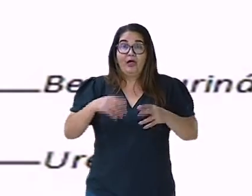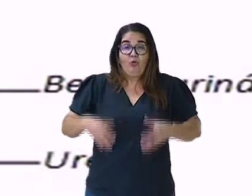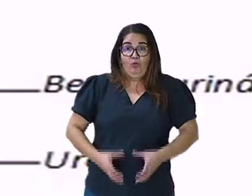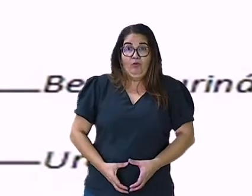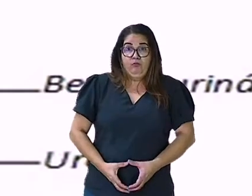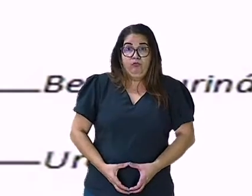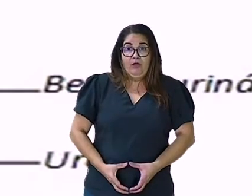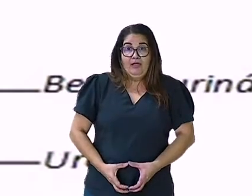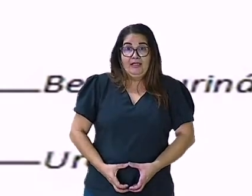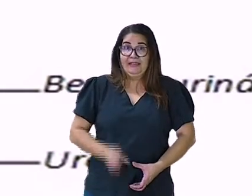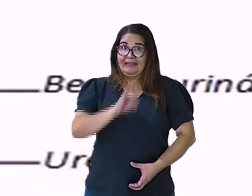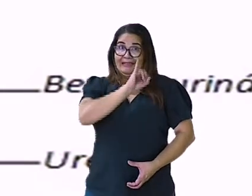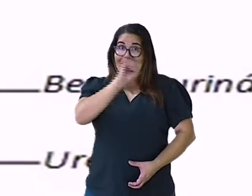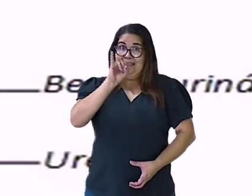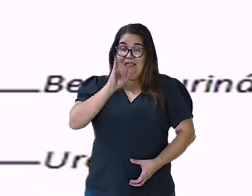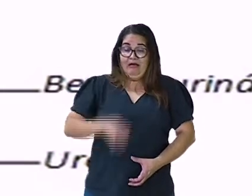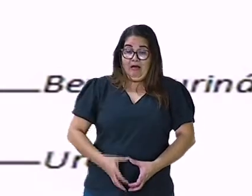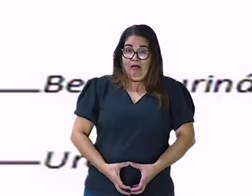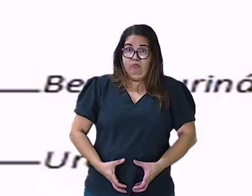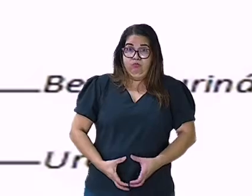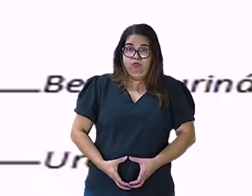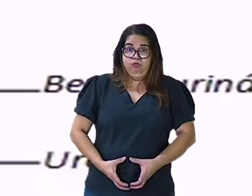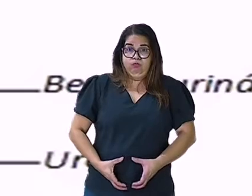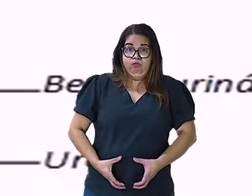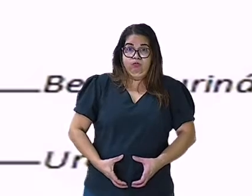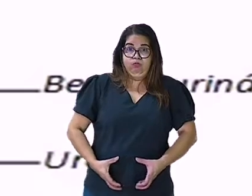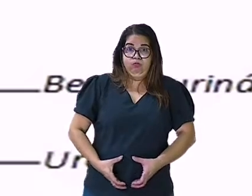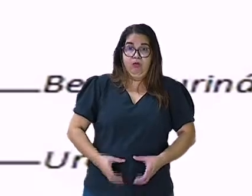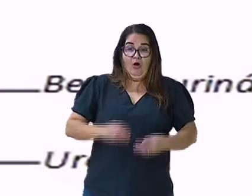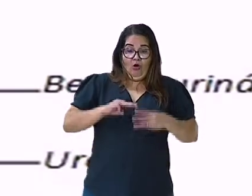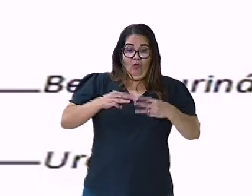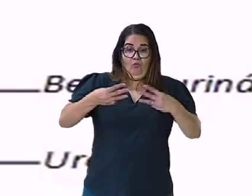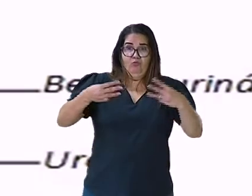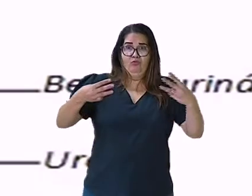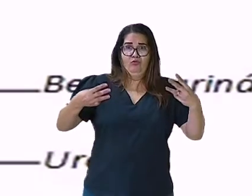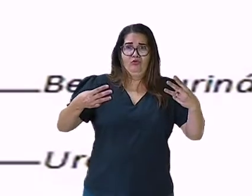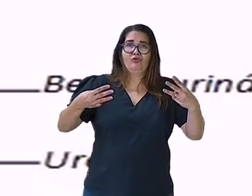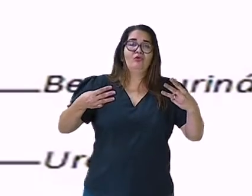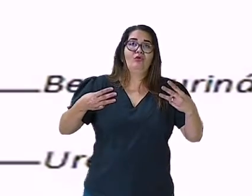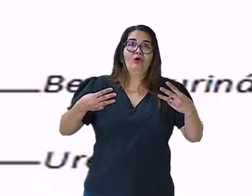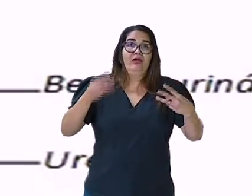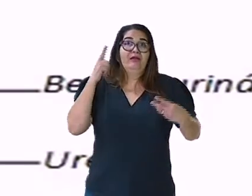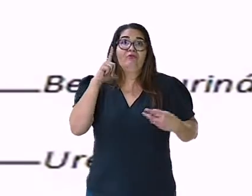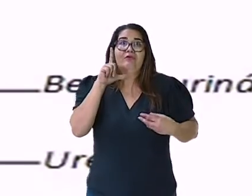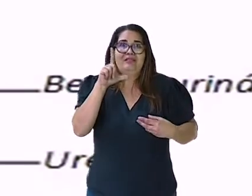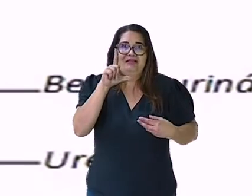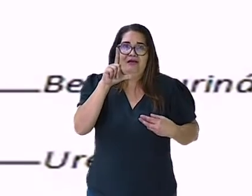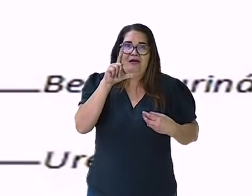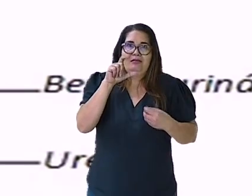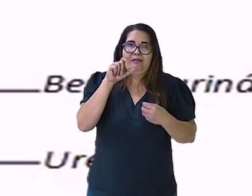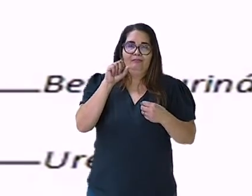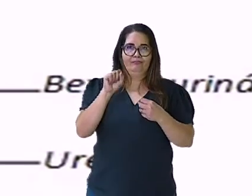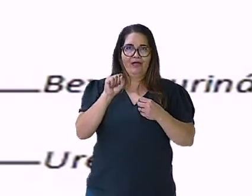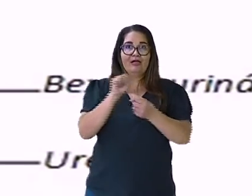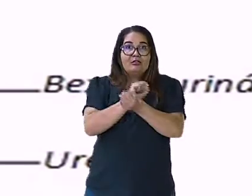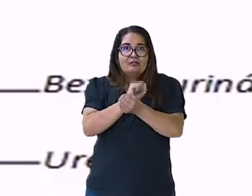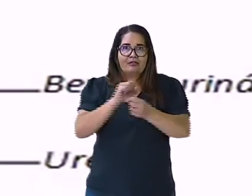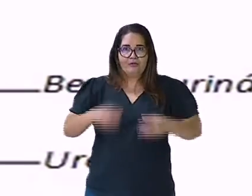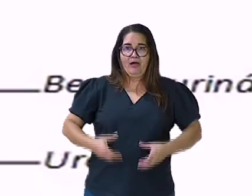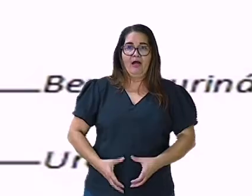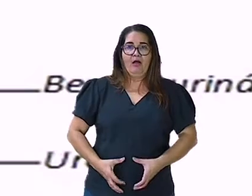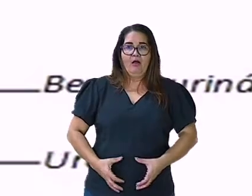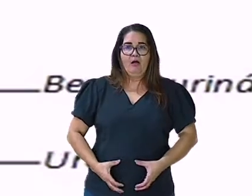consiga chegar até um local. Então você não, né, você tem um espaço para conseguir chegar a um local para fazer essa